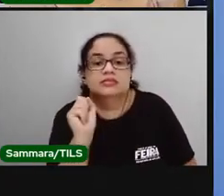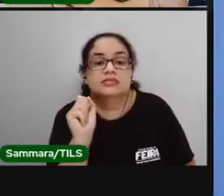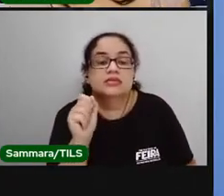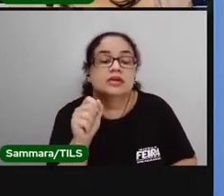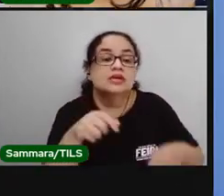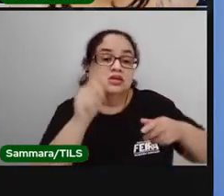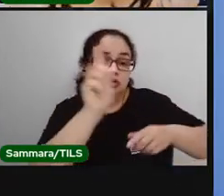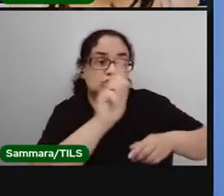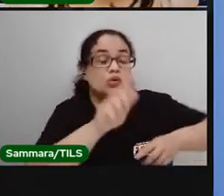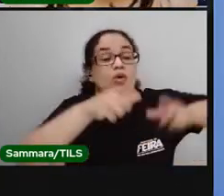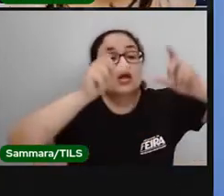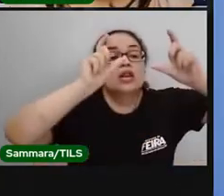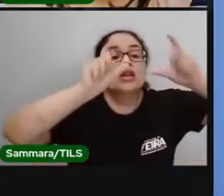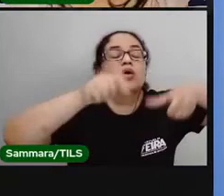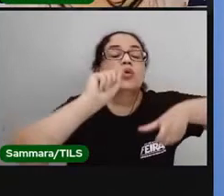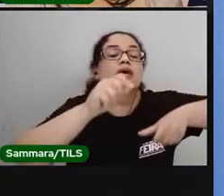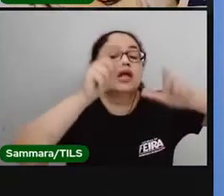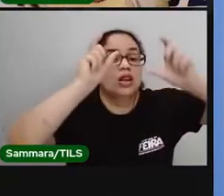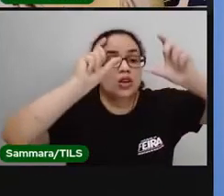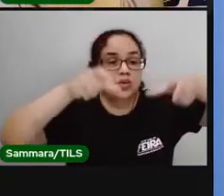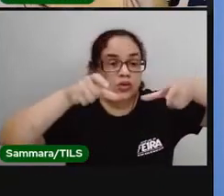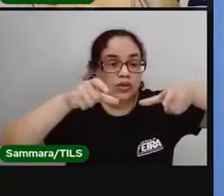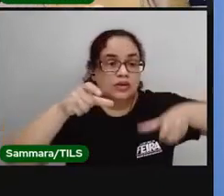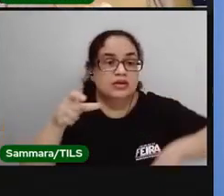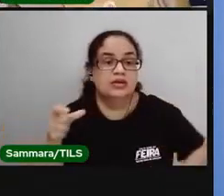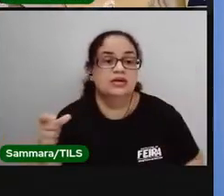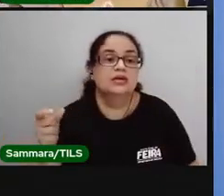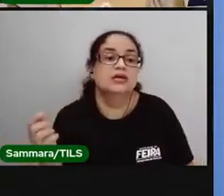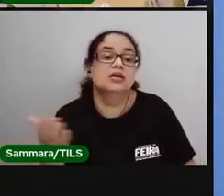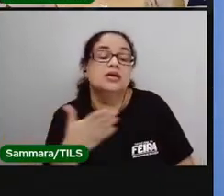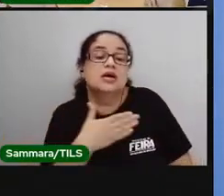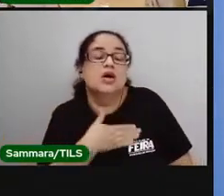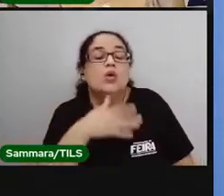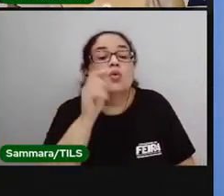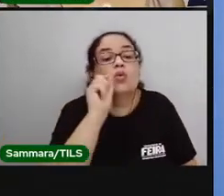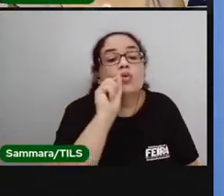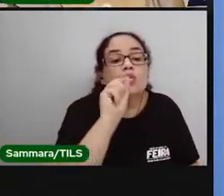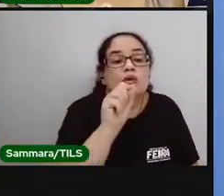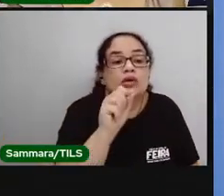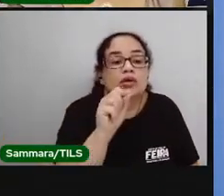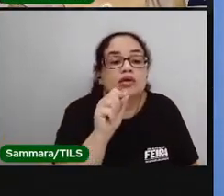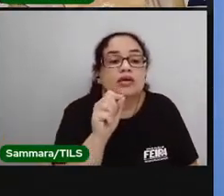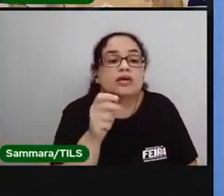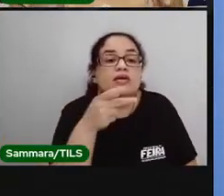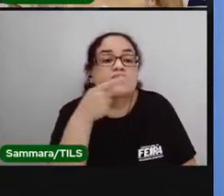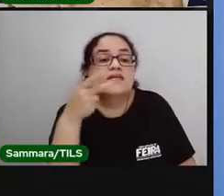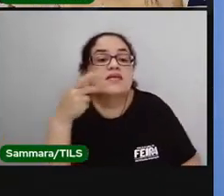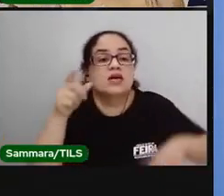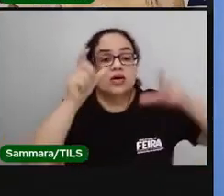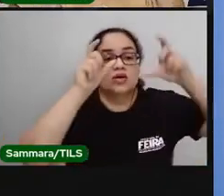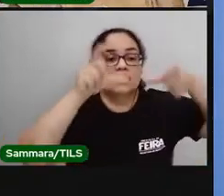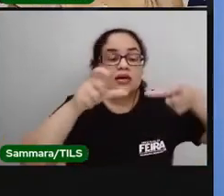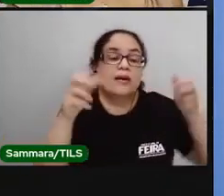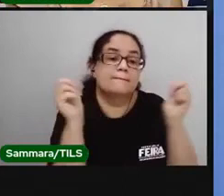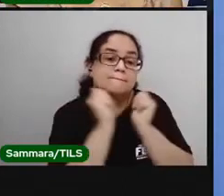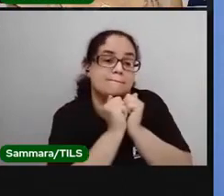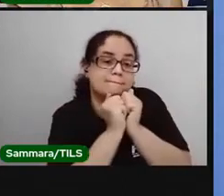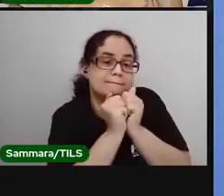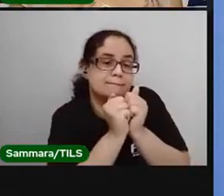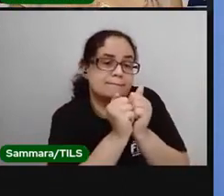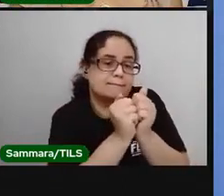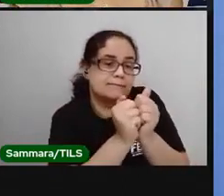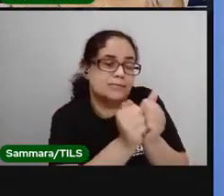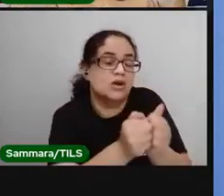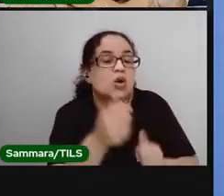da geografia, que é o conceito de lugar. Esse é o conceito, digamos assim, é o conceito mais próximo da gente, é o que a